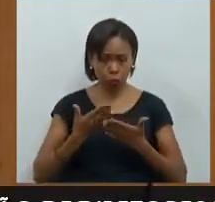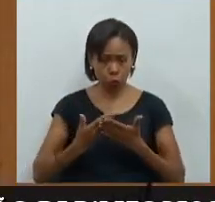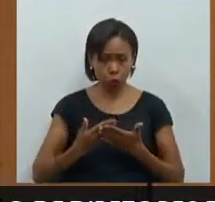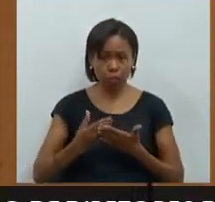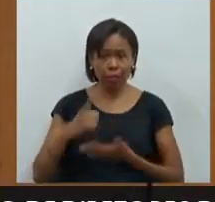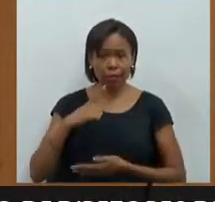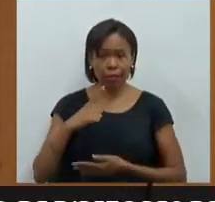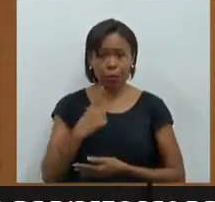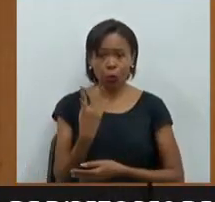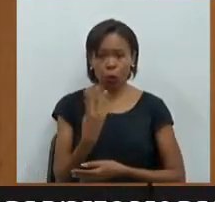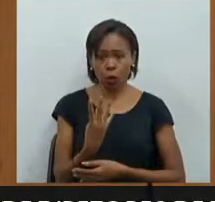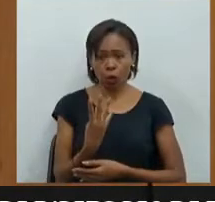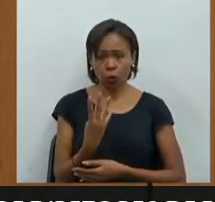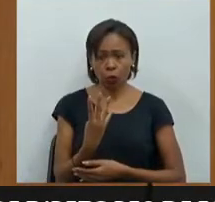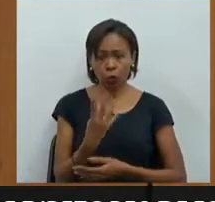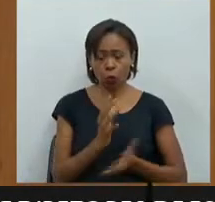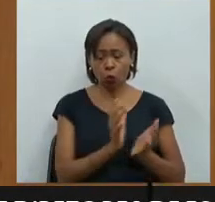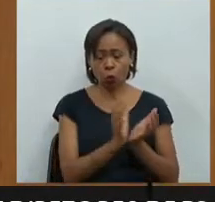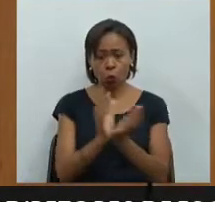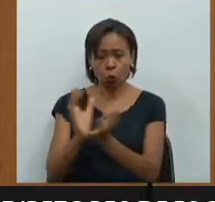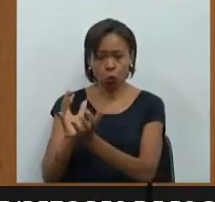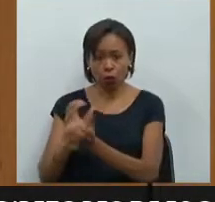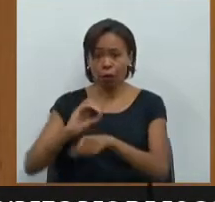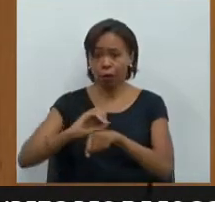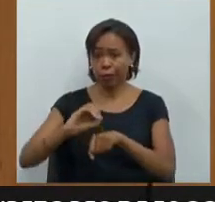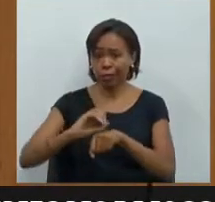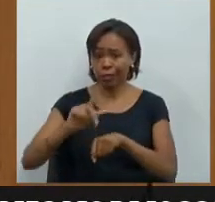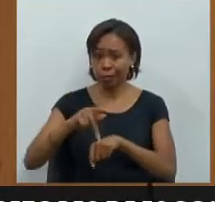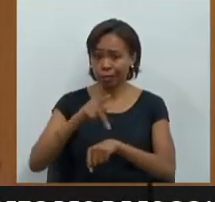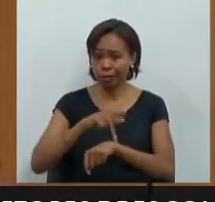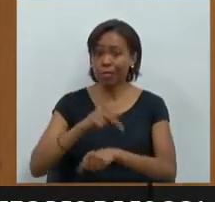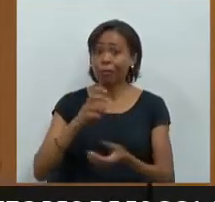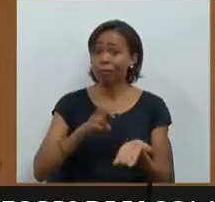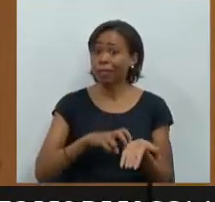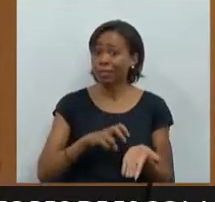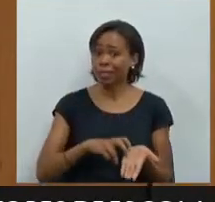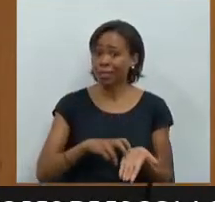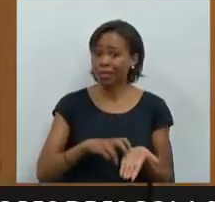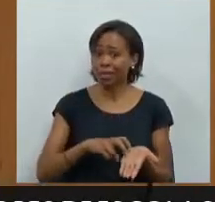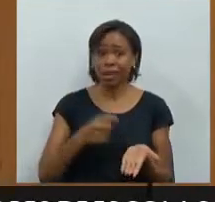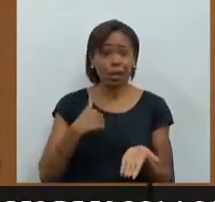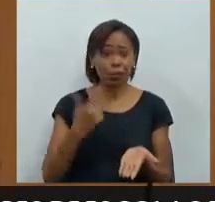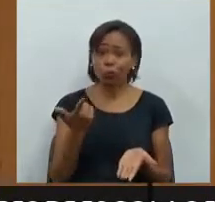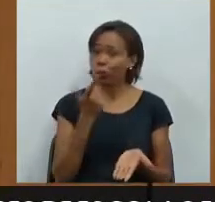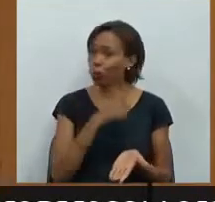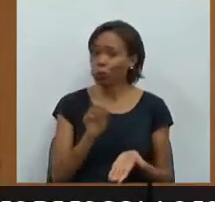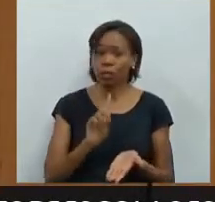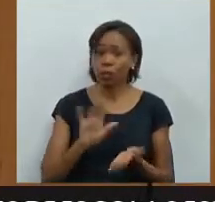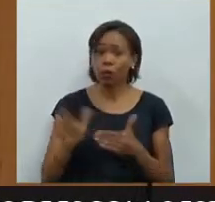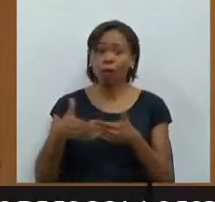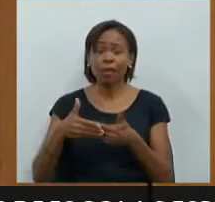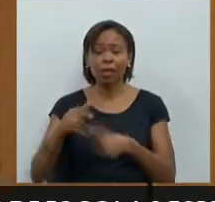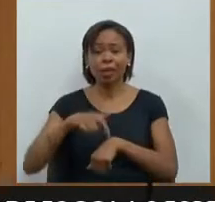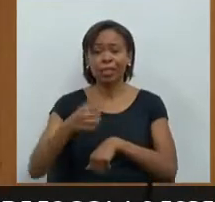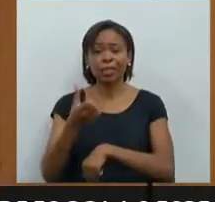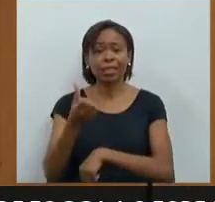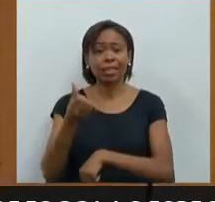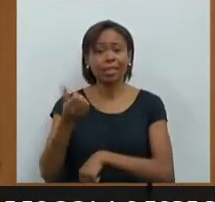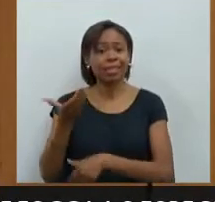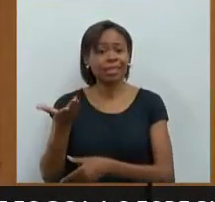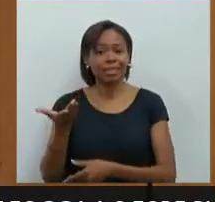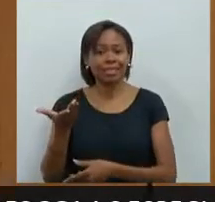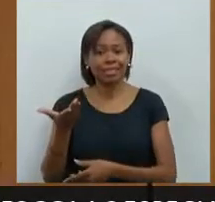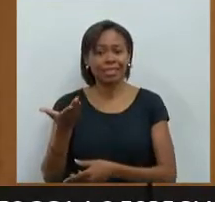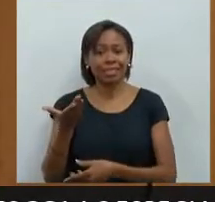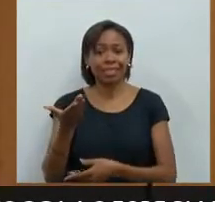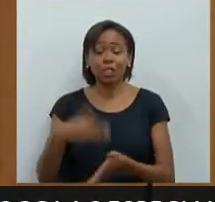oficinas pedagógicas de manhã. E eu não dou conta de fechar a escola às 6 horas e chegar 6:30 na